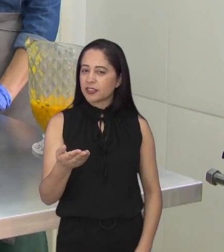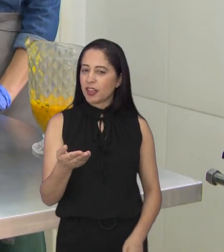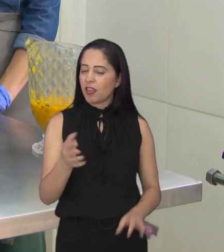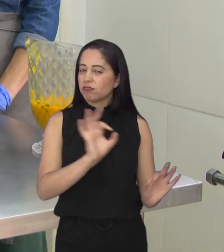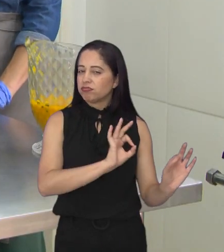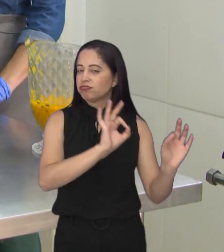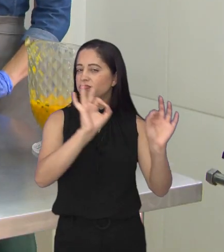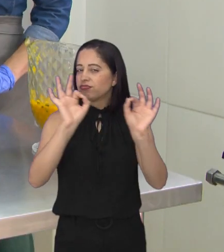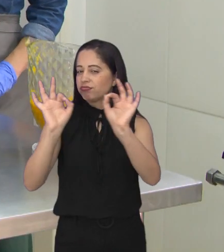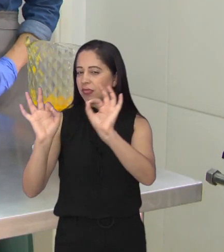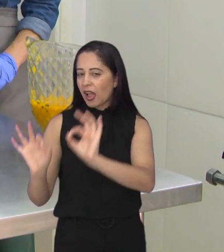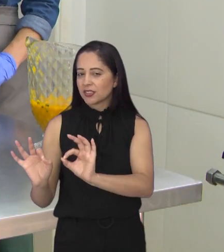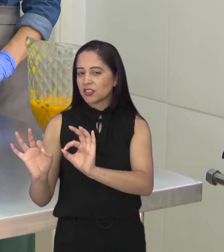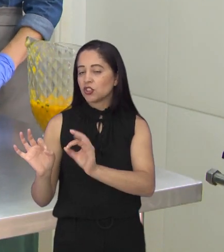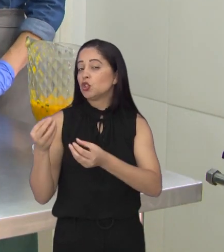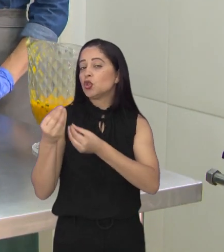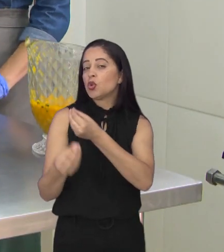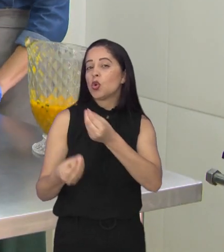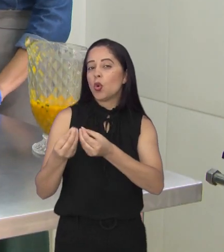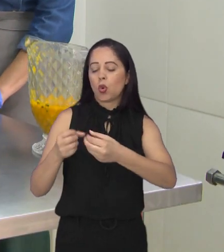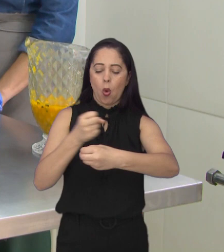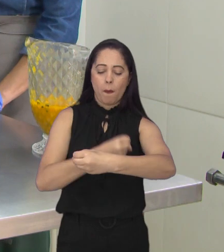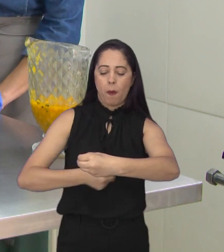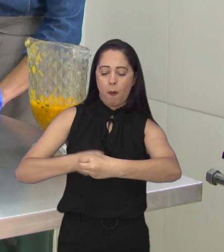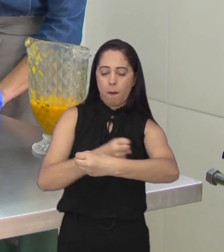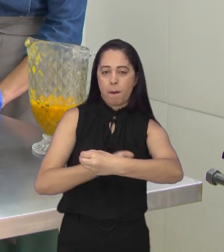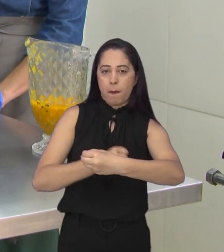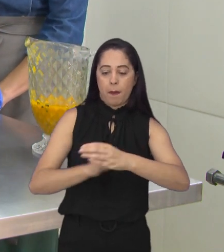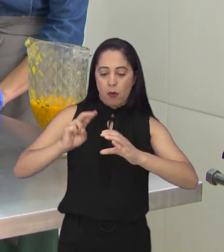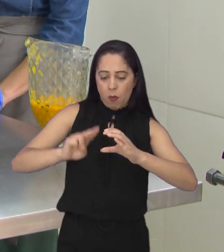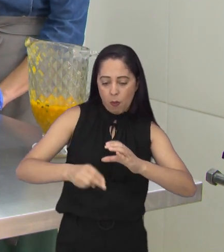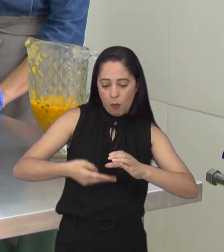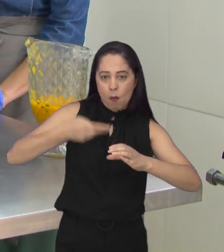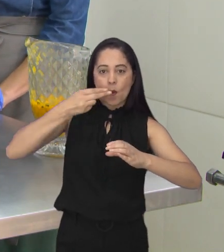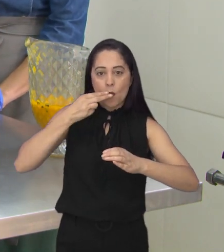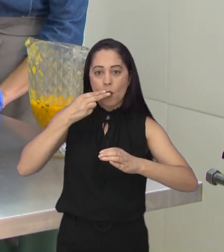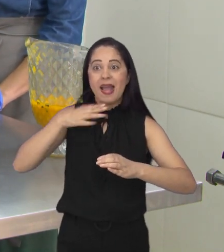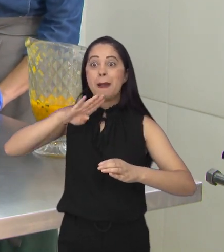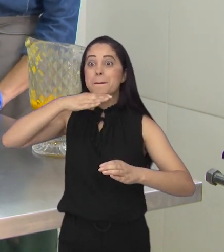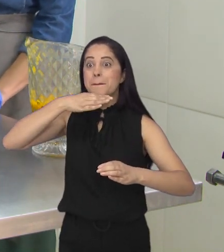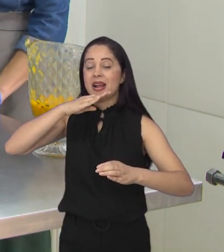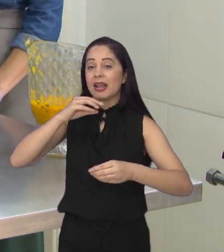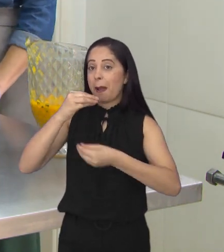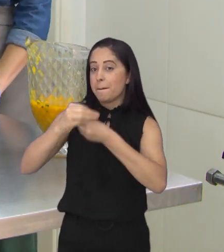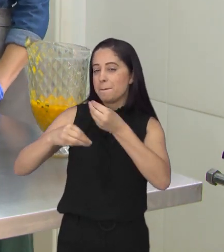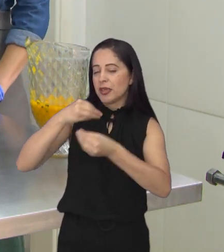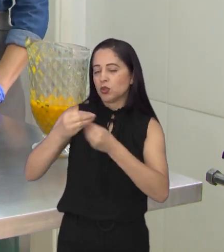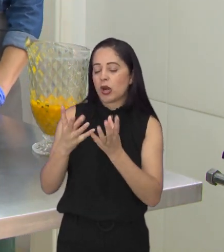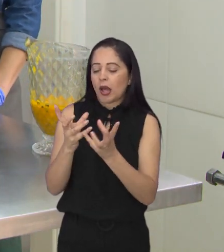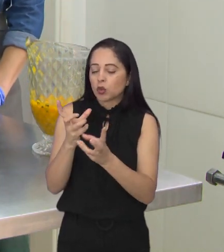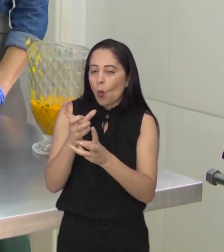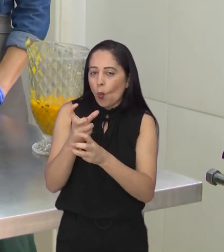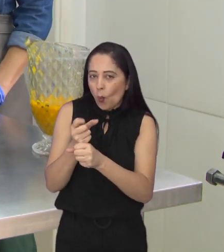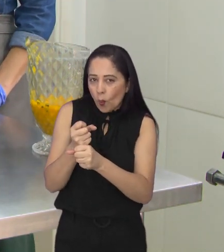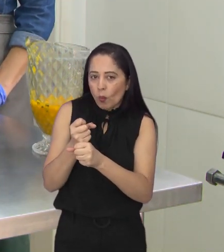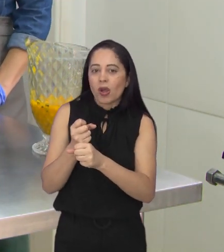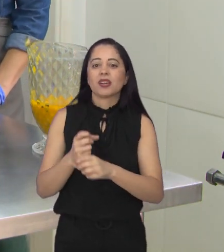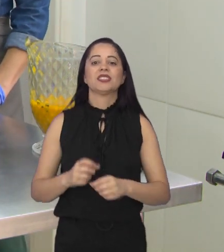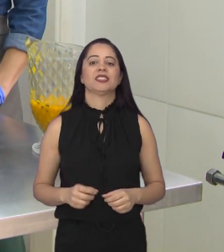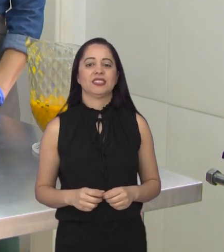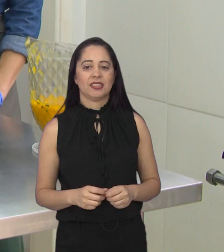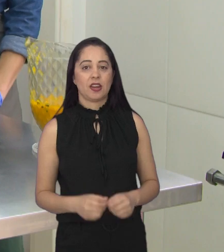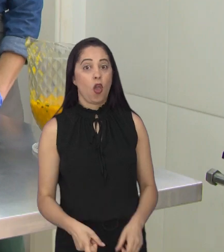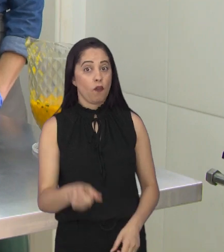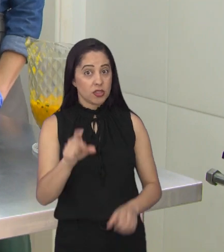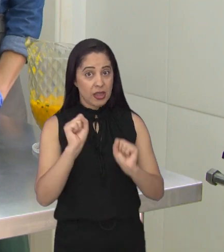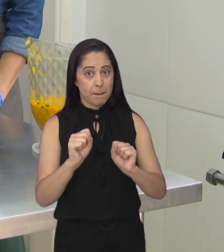Você que viu o nosso processo da fabricação da geleia de manga com maracujá,